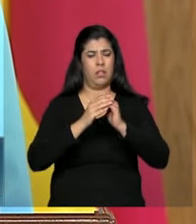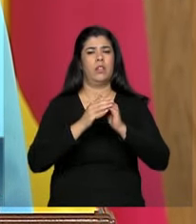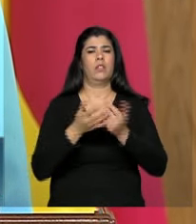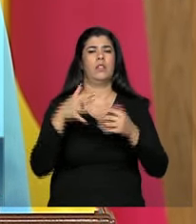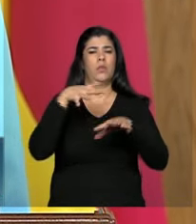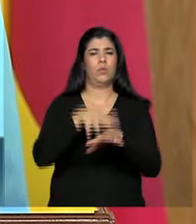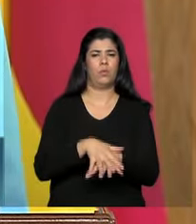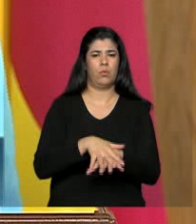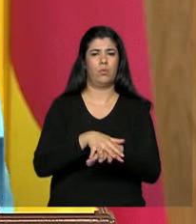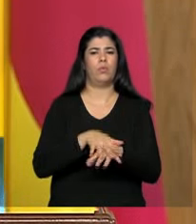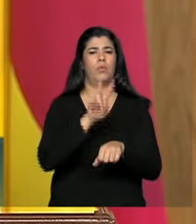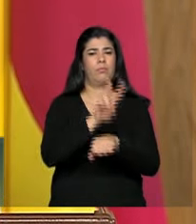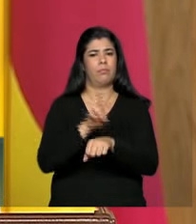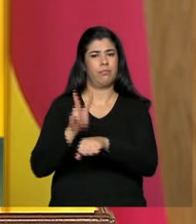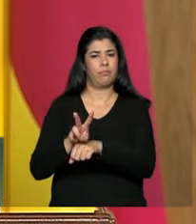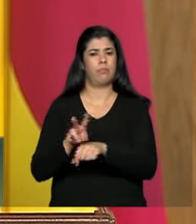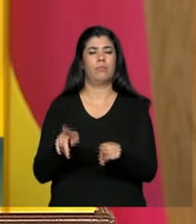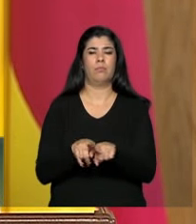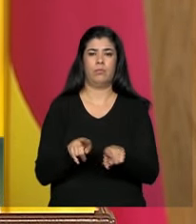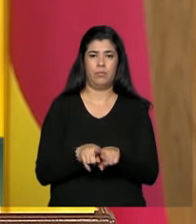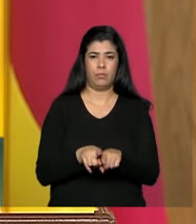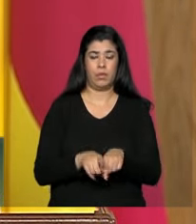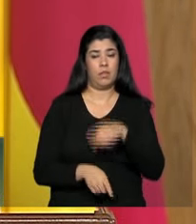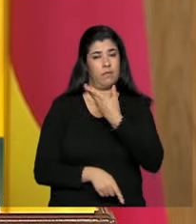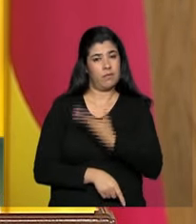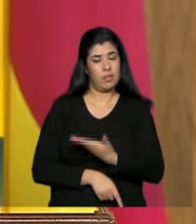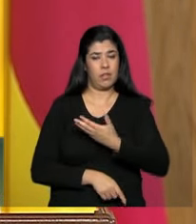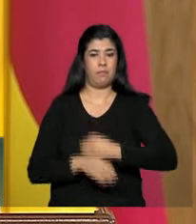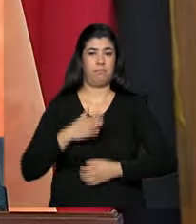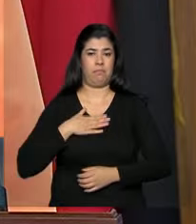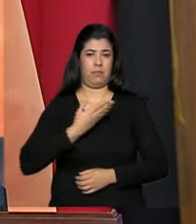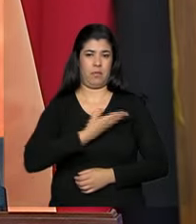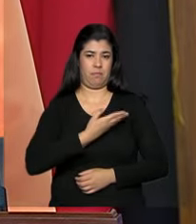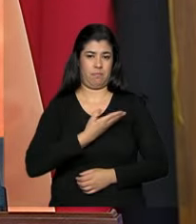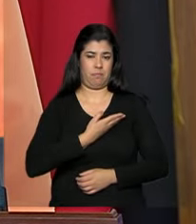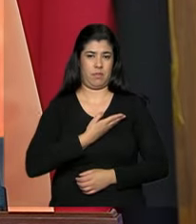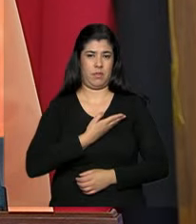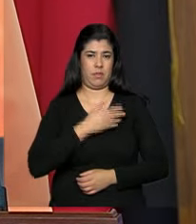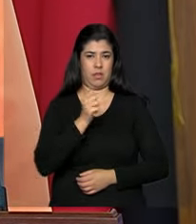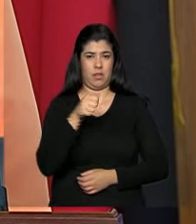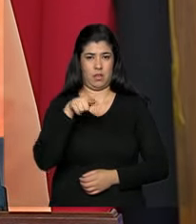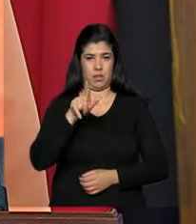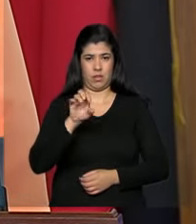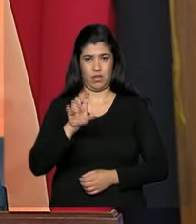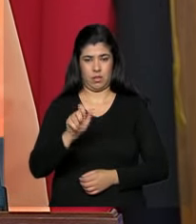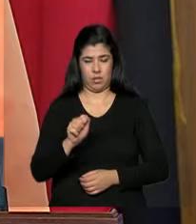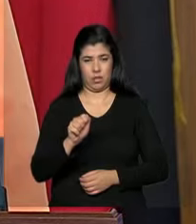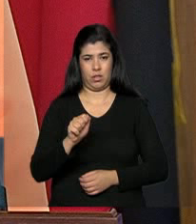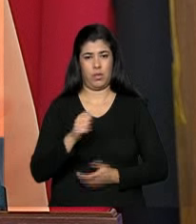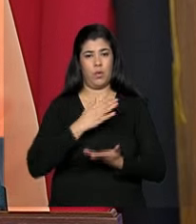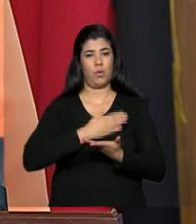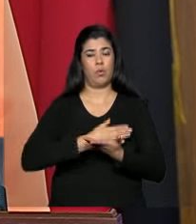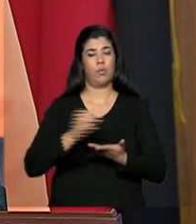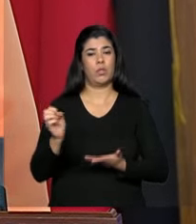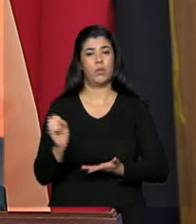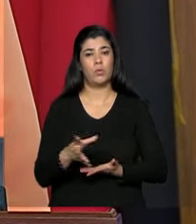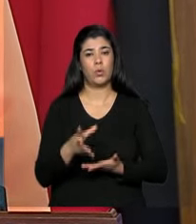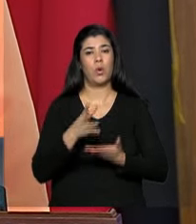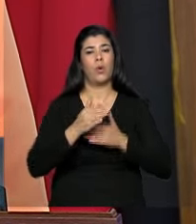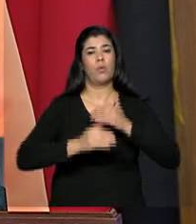e proteger. Cara amiga Angela Merkel, hoje abrimos novas frentes de trabalho